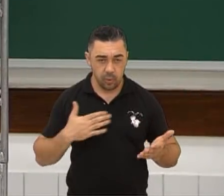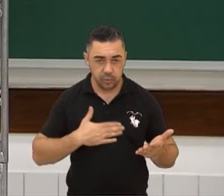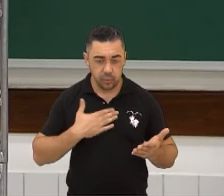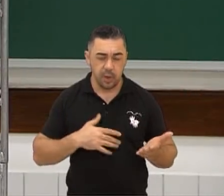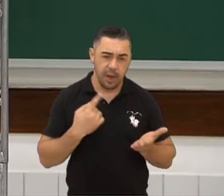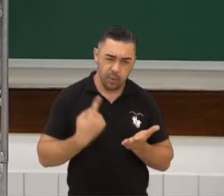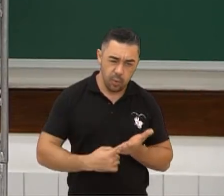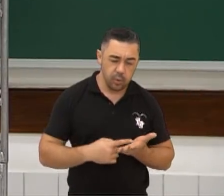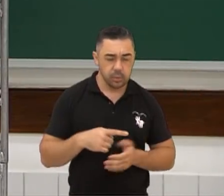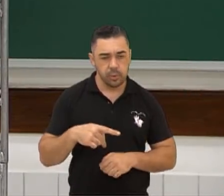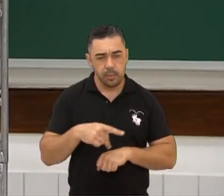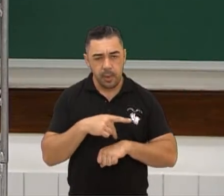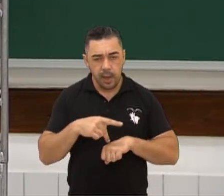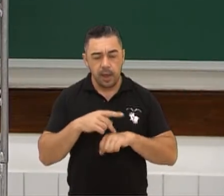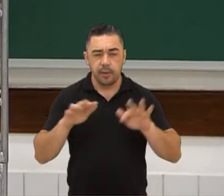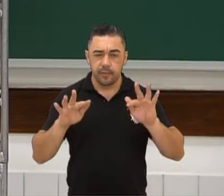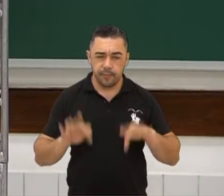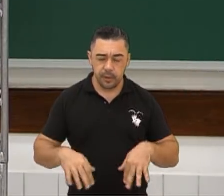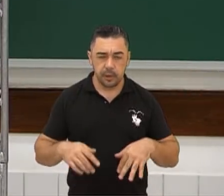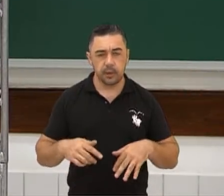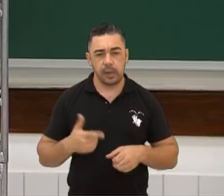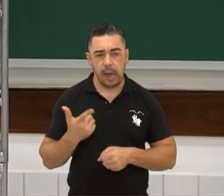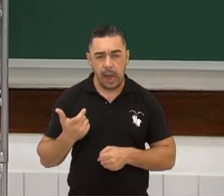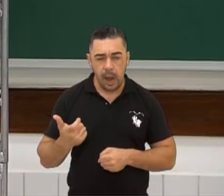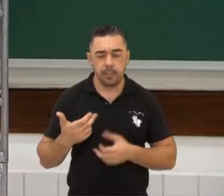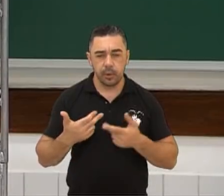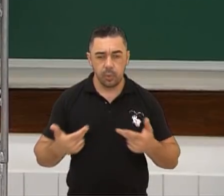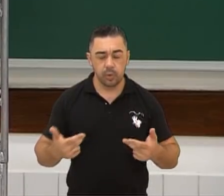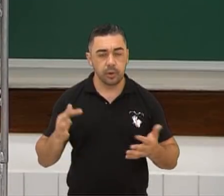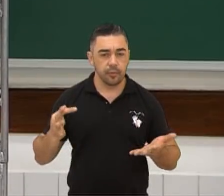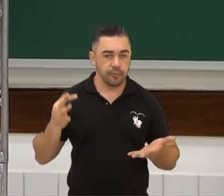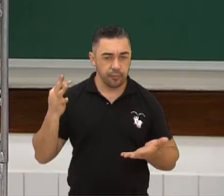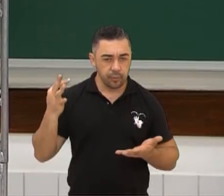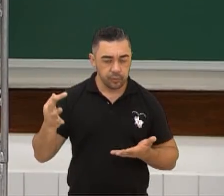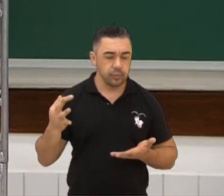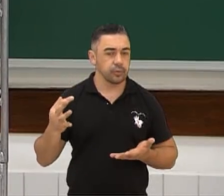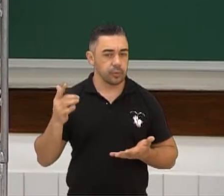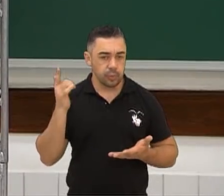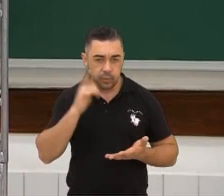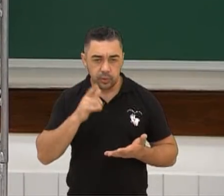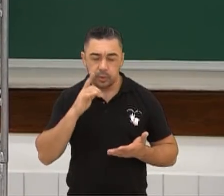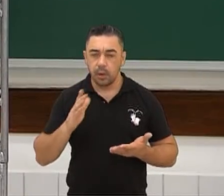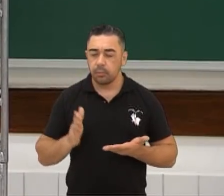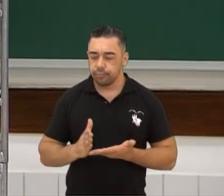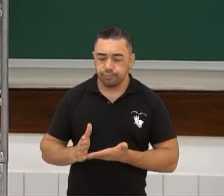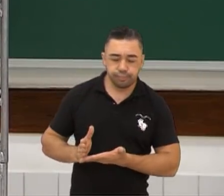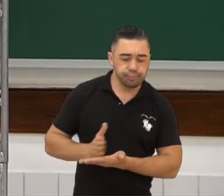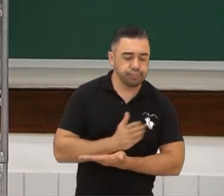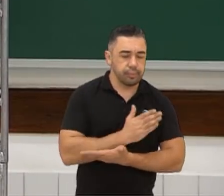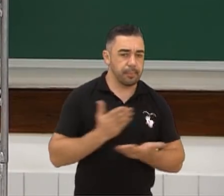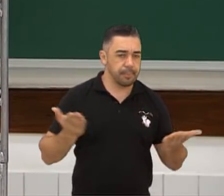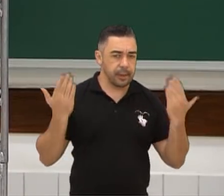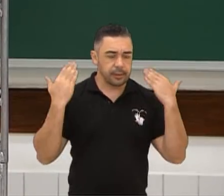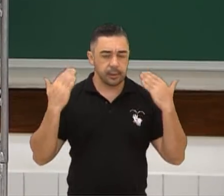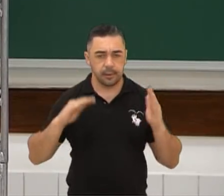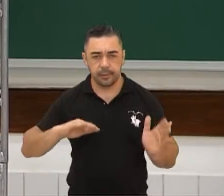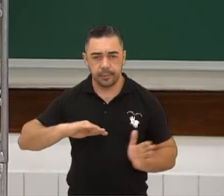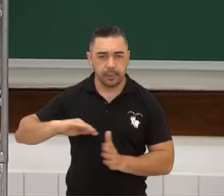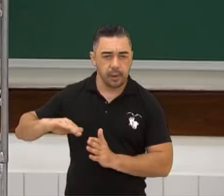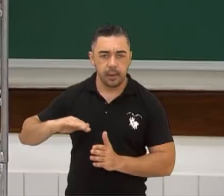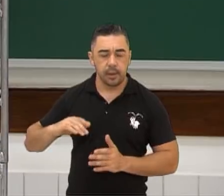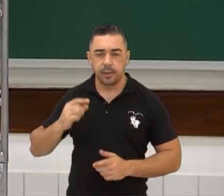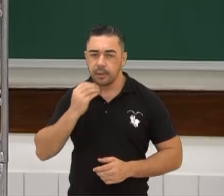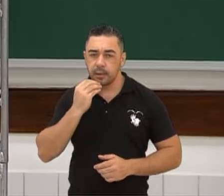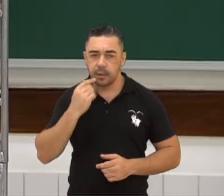entre os países, o fim das armas nucleares, o futuro está chegando, vamos deixar para trás a corrida armamentista. E